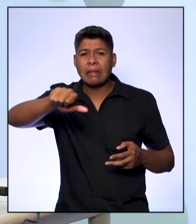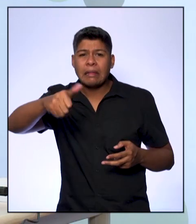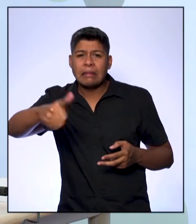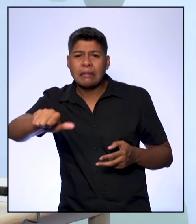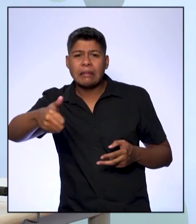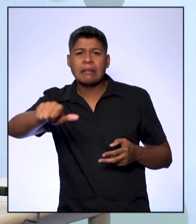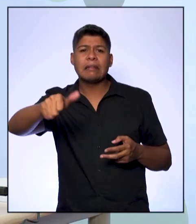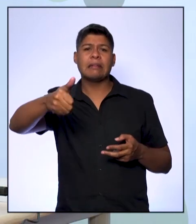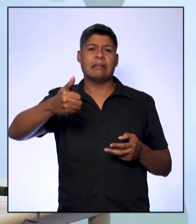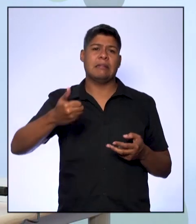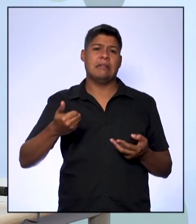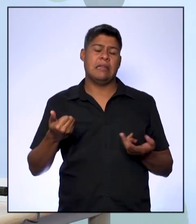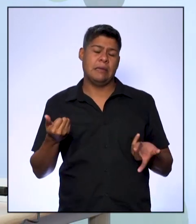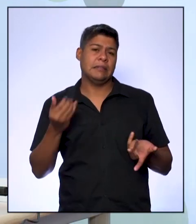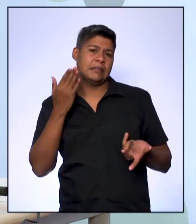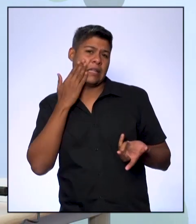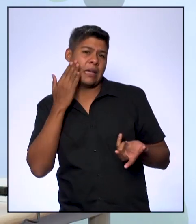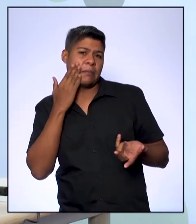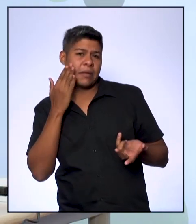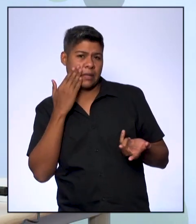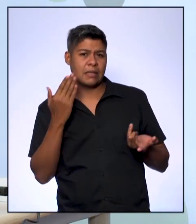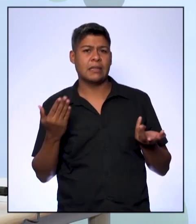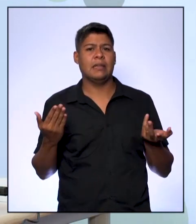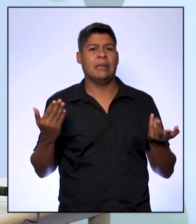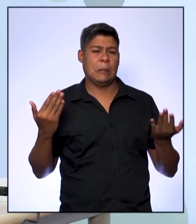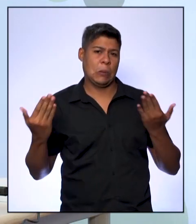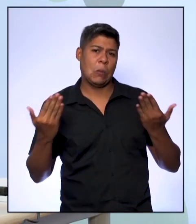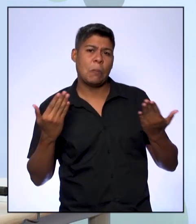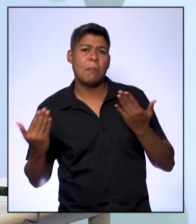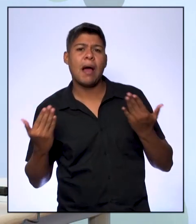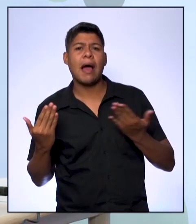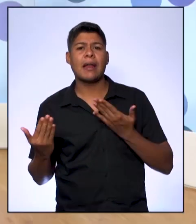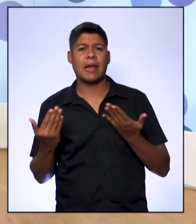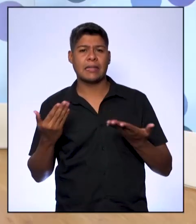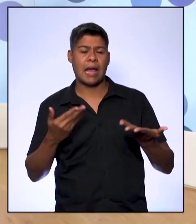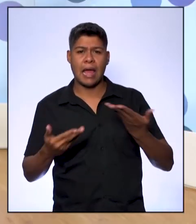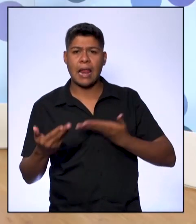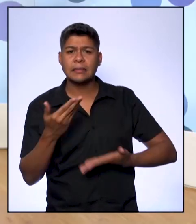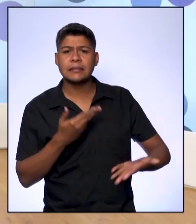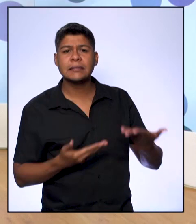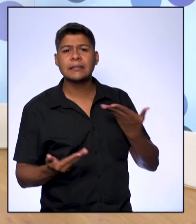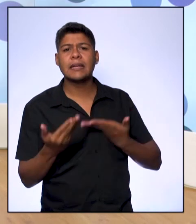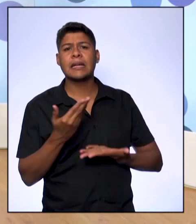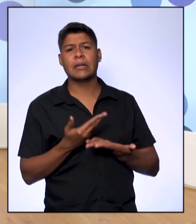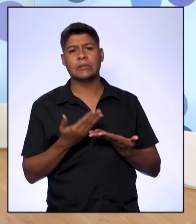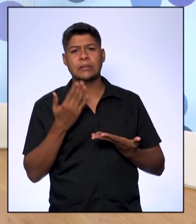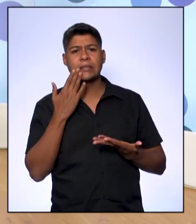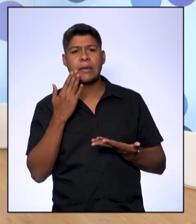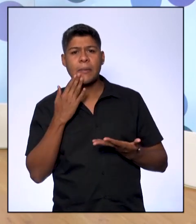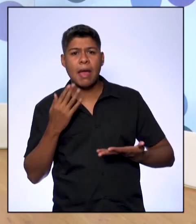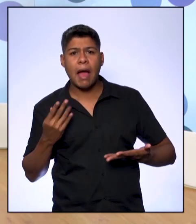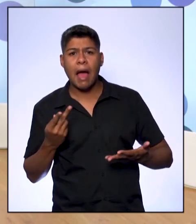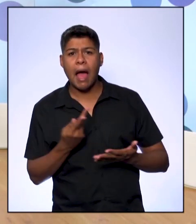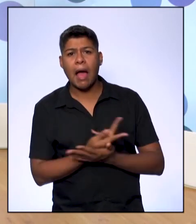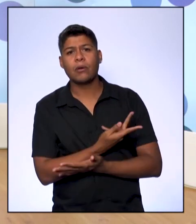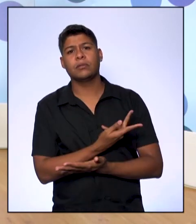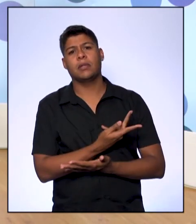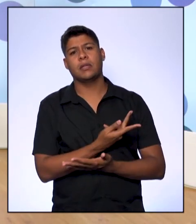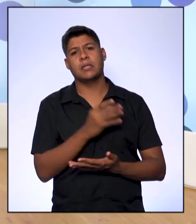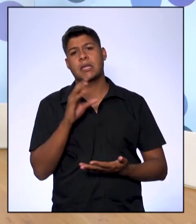fatos né com a analogia do quadro com a música estabeleça relações é isso o que acontece